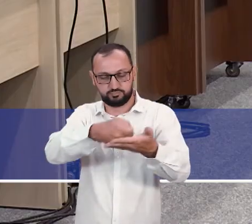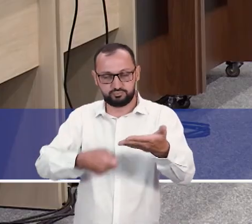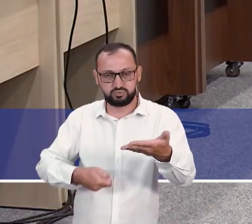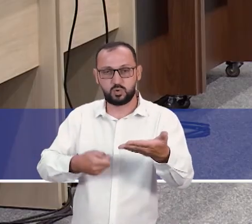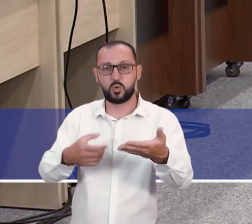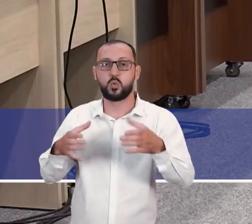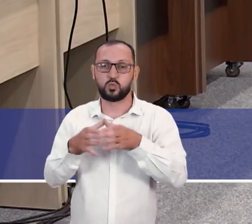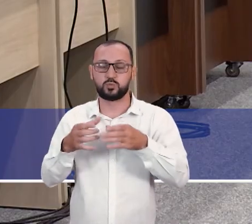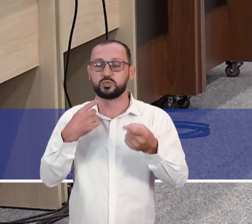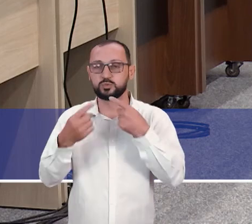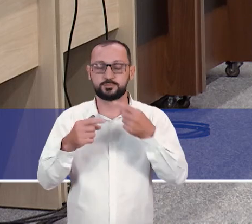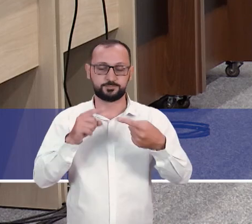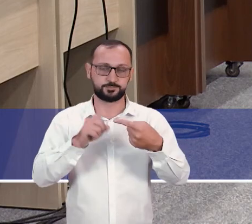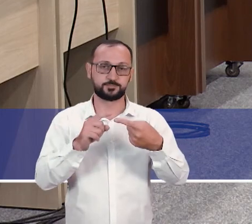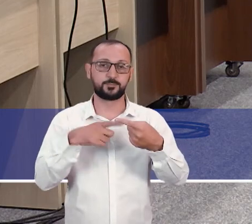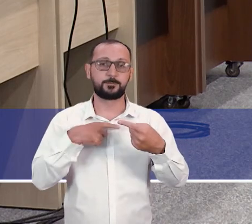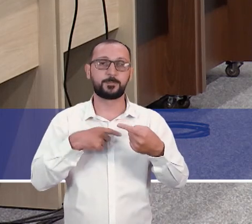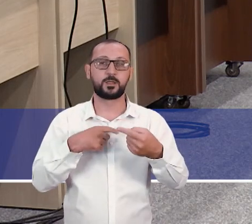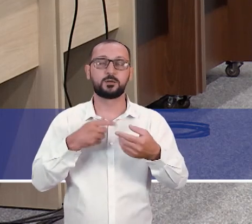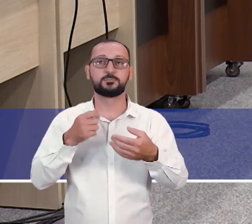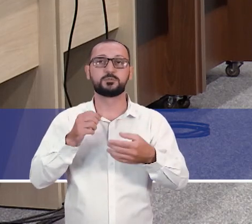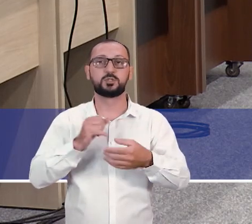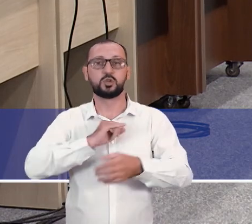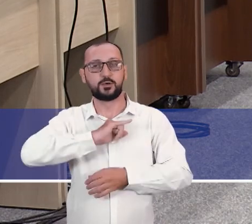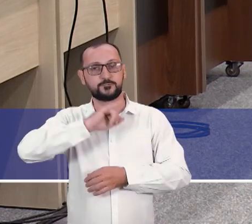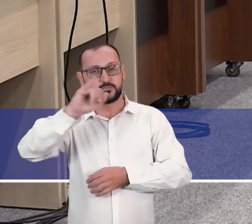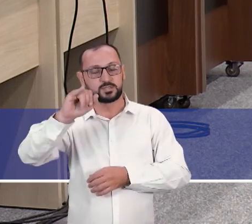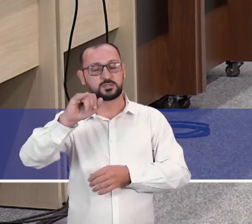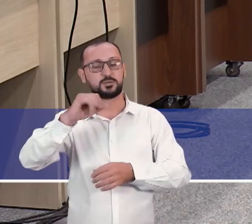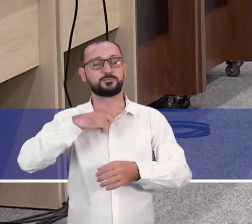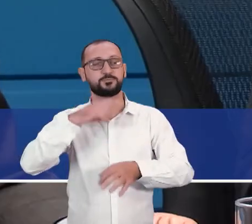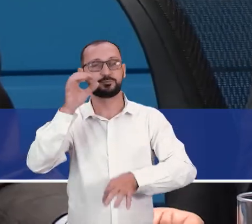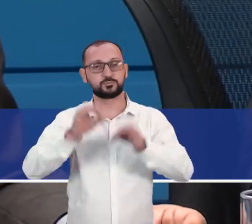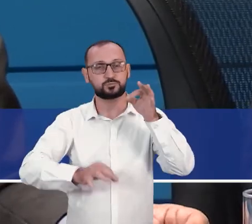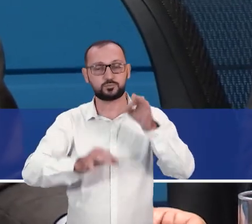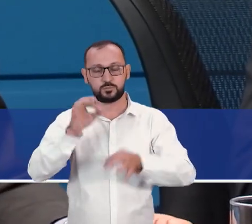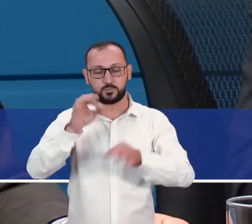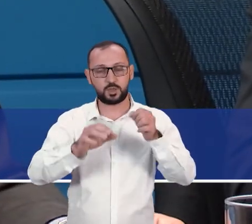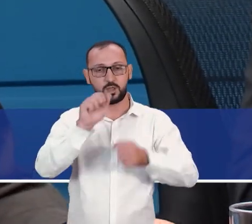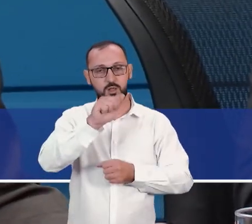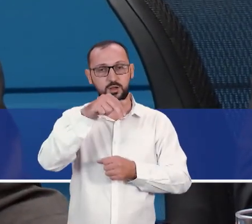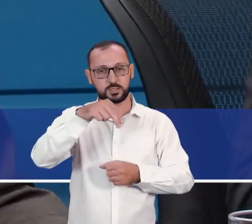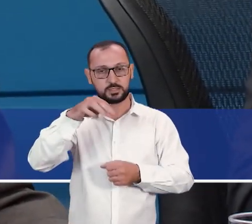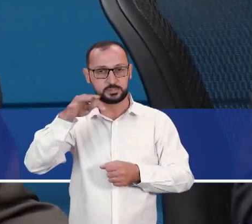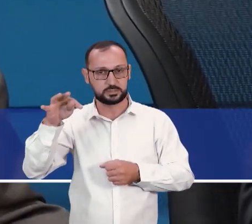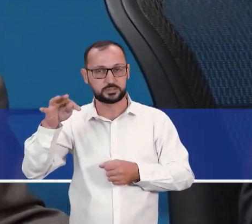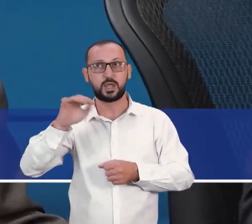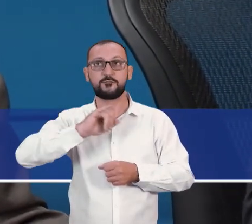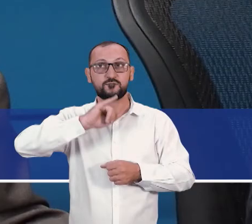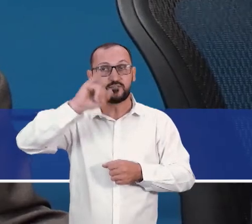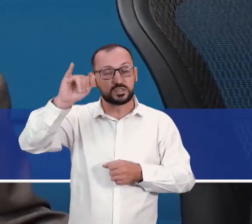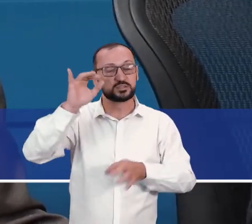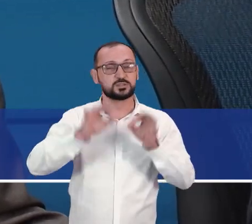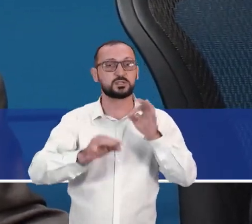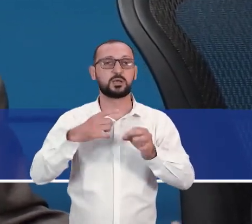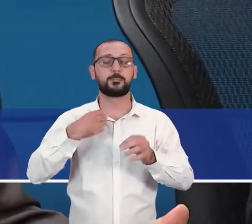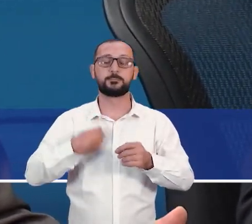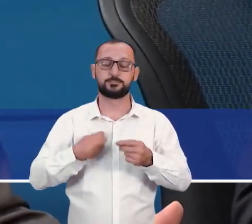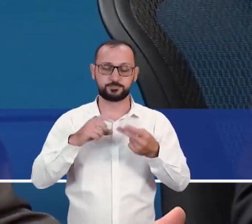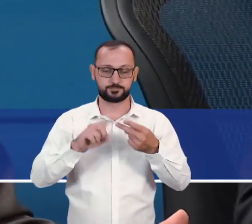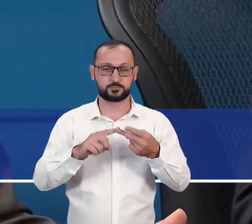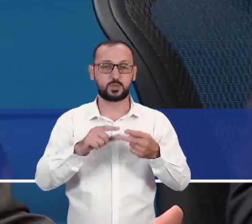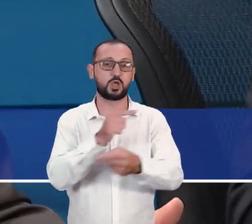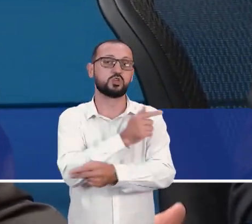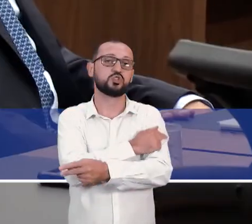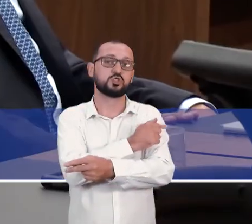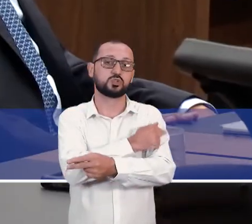alguns encaminhamentos foram apresentados pela mesa de debate. São eles: acionar judicialmente a Agência Nacional de Transportes Terrestres,